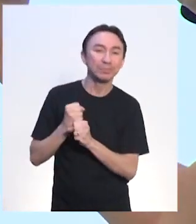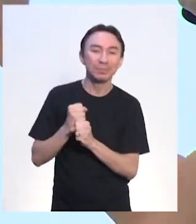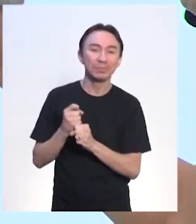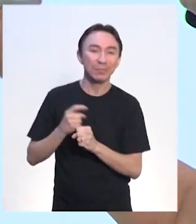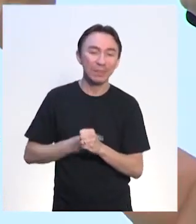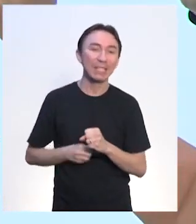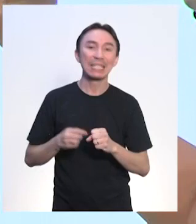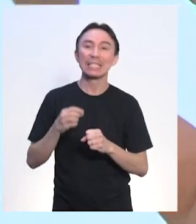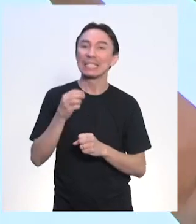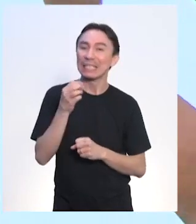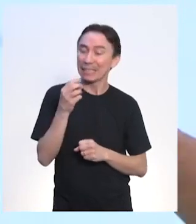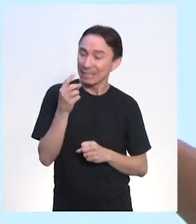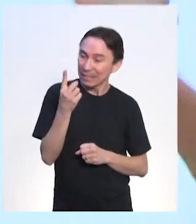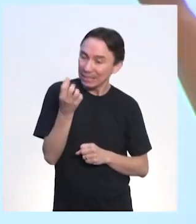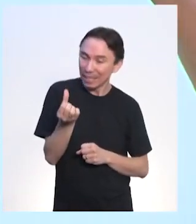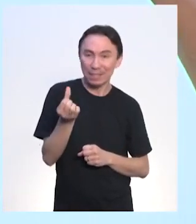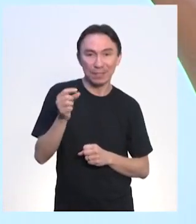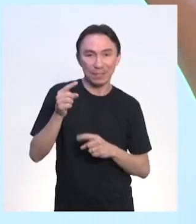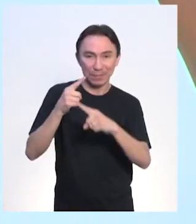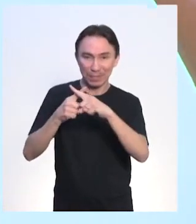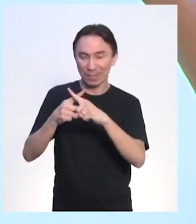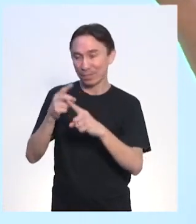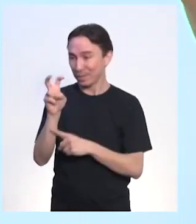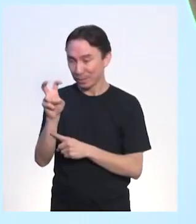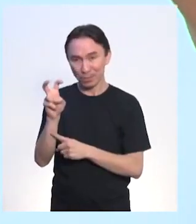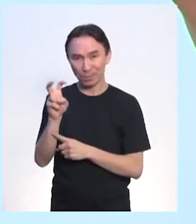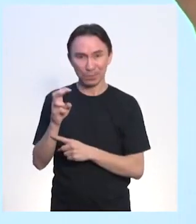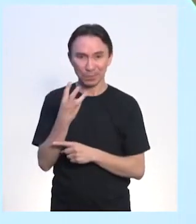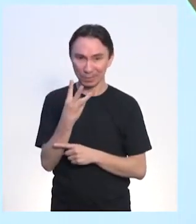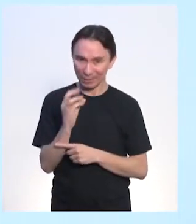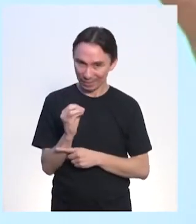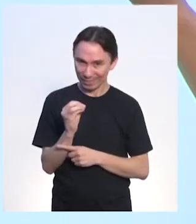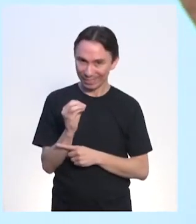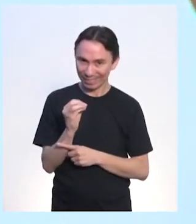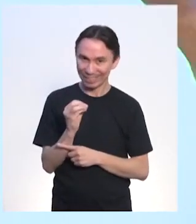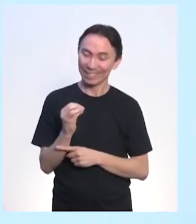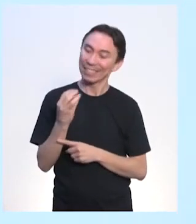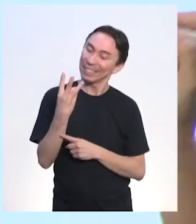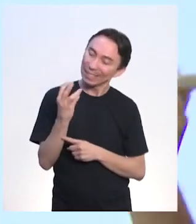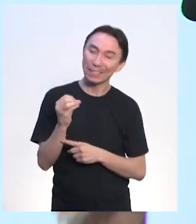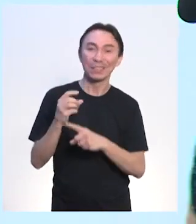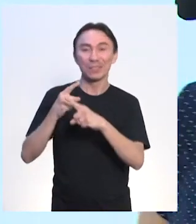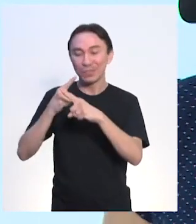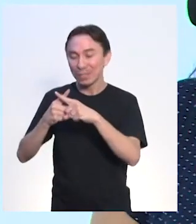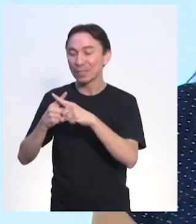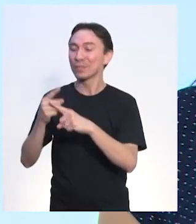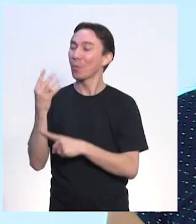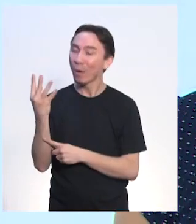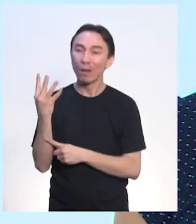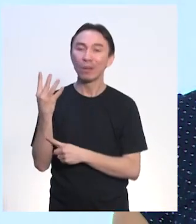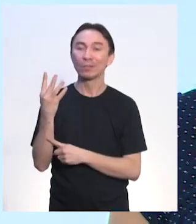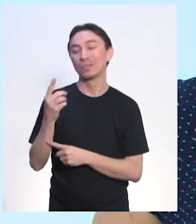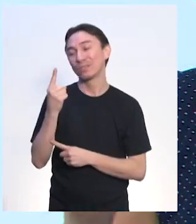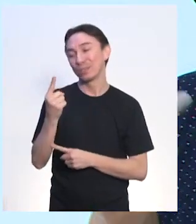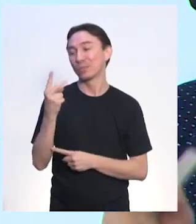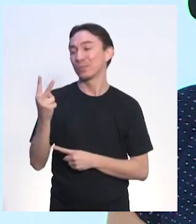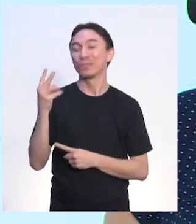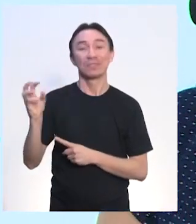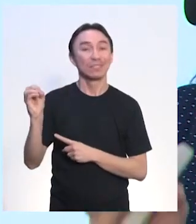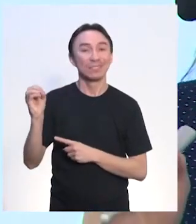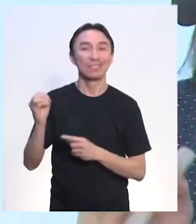5, 30. 30 vezes 4, 120. Portanto, nós temos